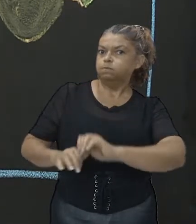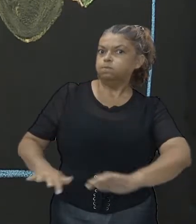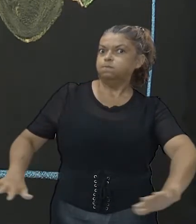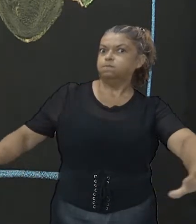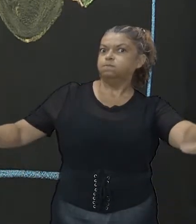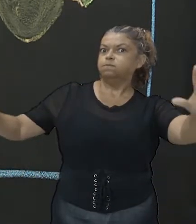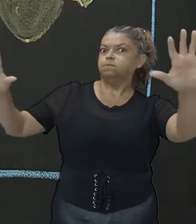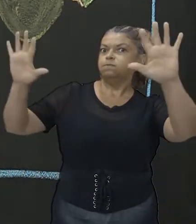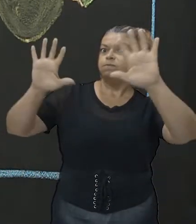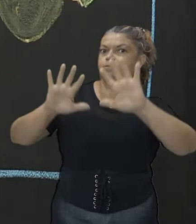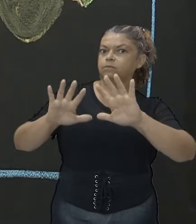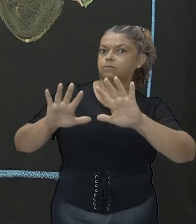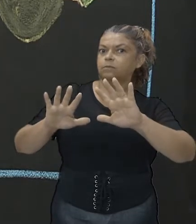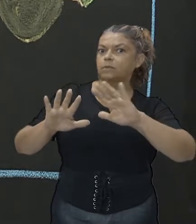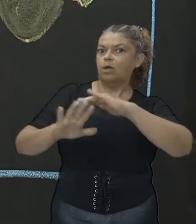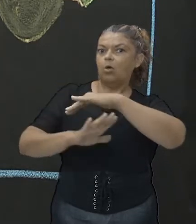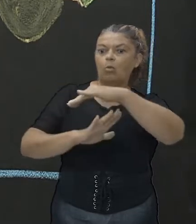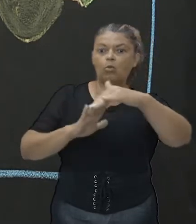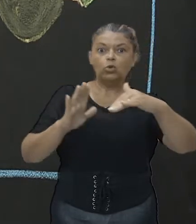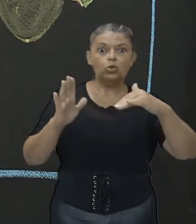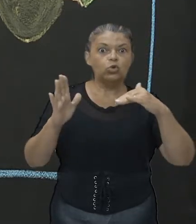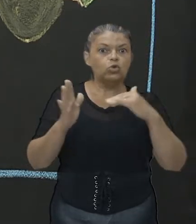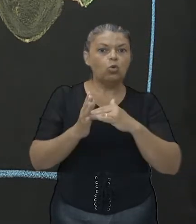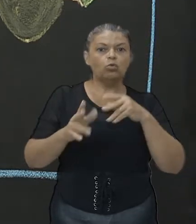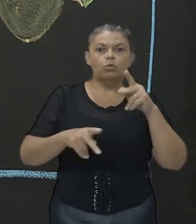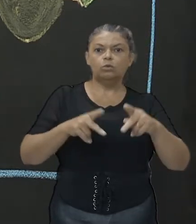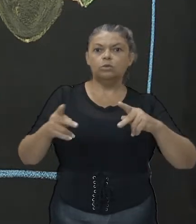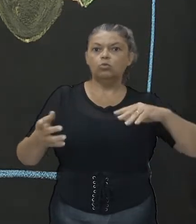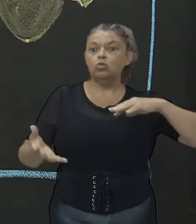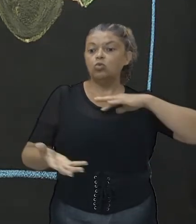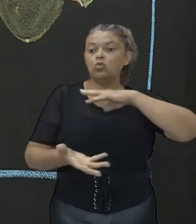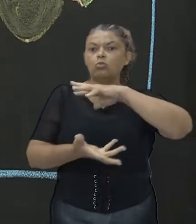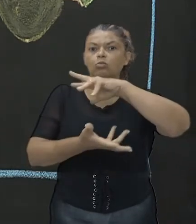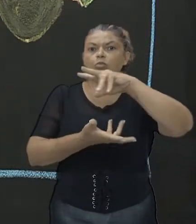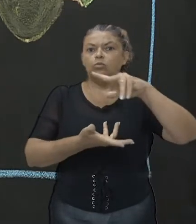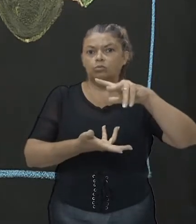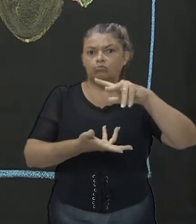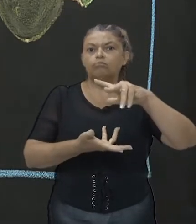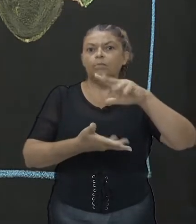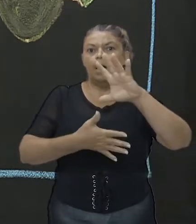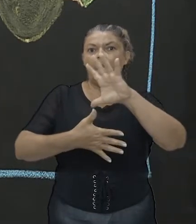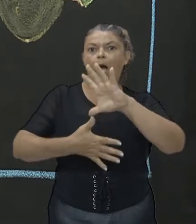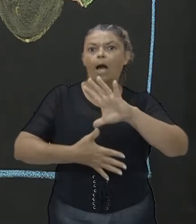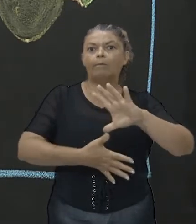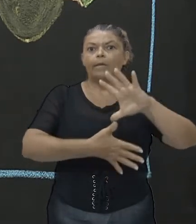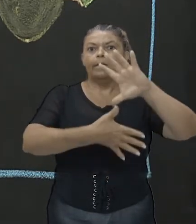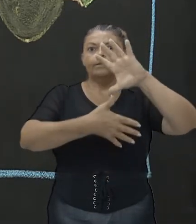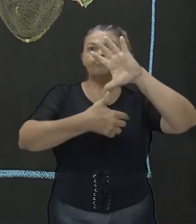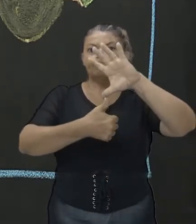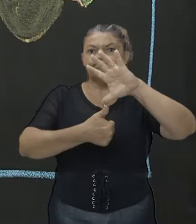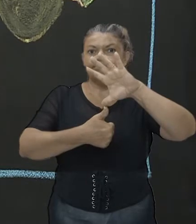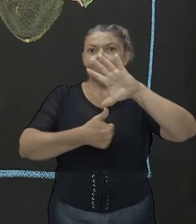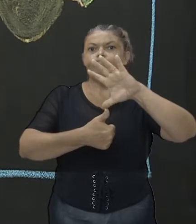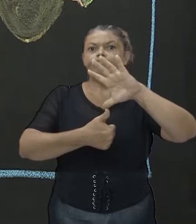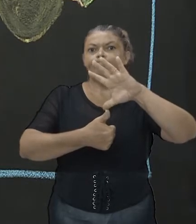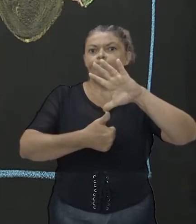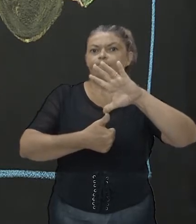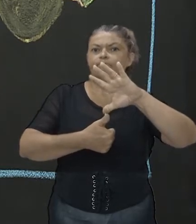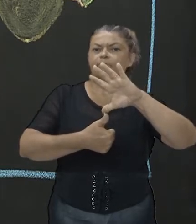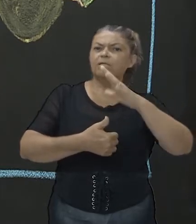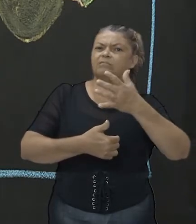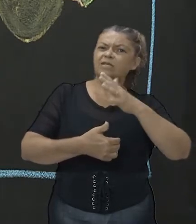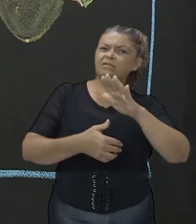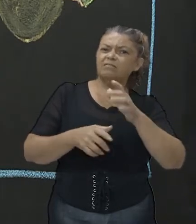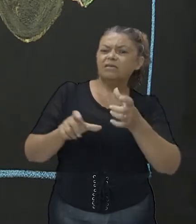mundo, você vai perceber que aqui, ó, a América do Norte, toda magrinha, toda aí fraquinha, assim como a